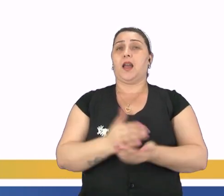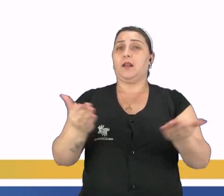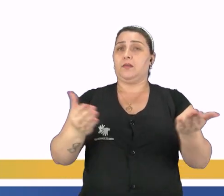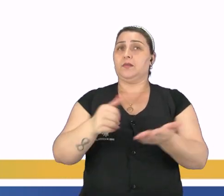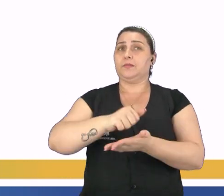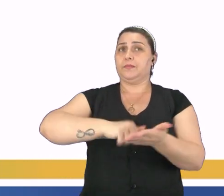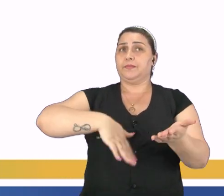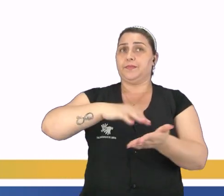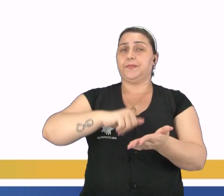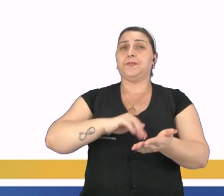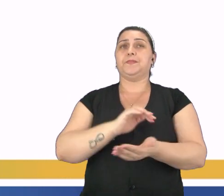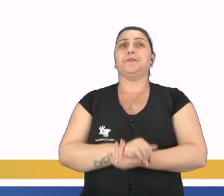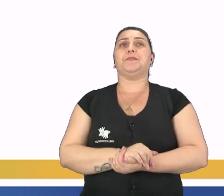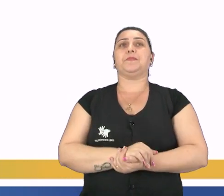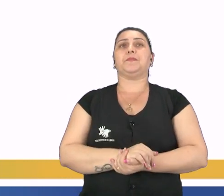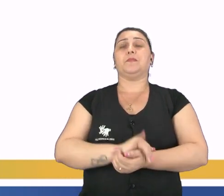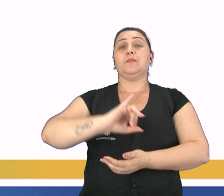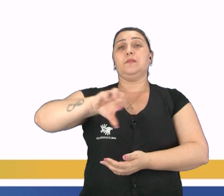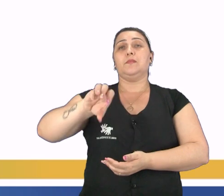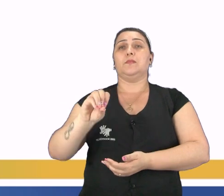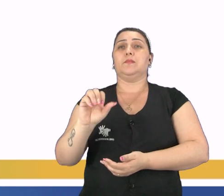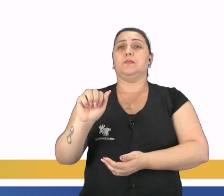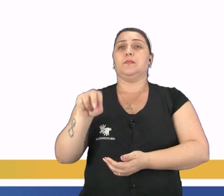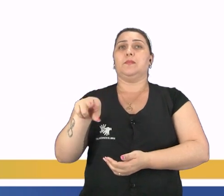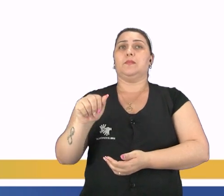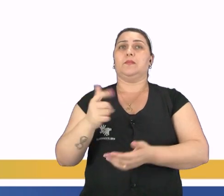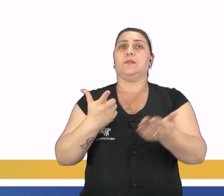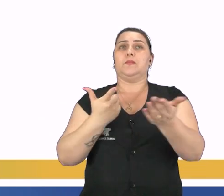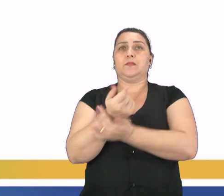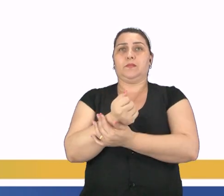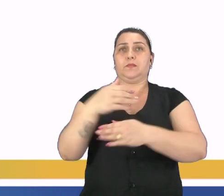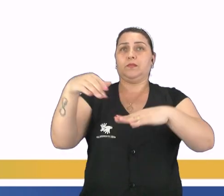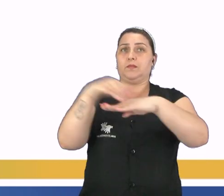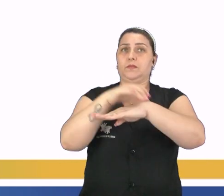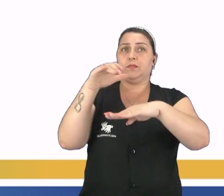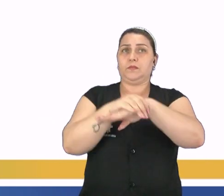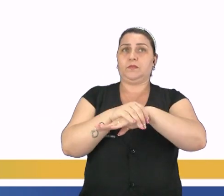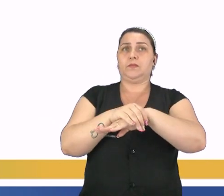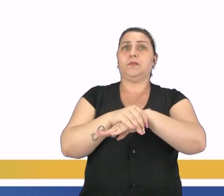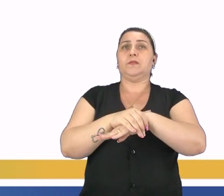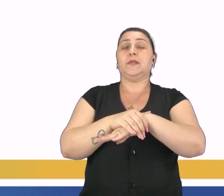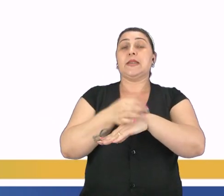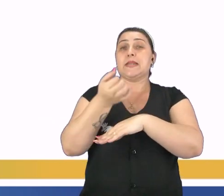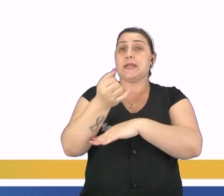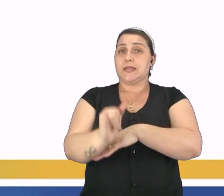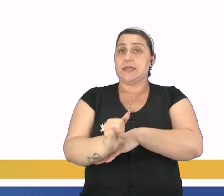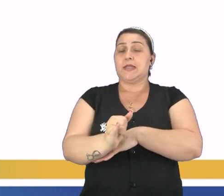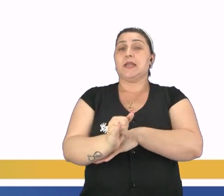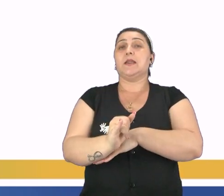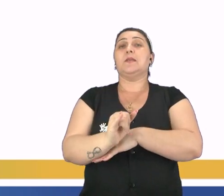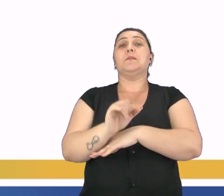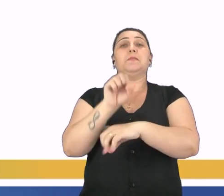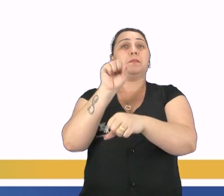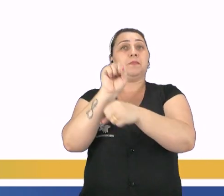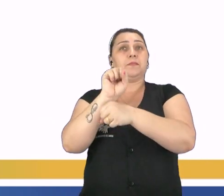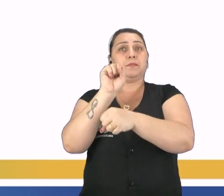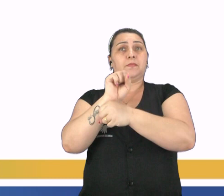Vamos exercitar? Bom, Joana ela quer comprar um sapato e se ela comprar a